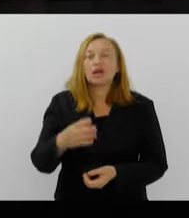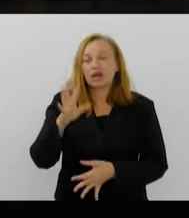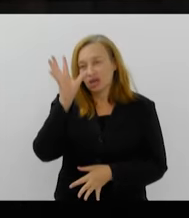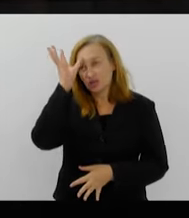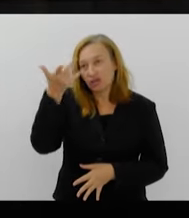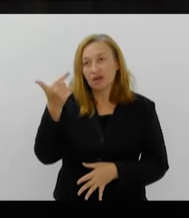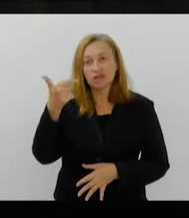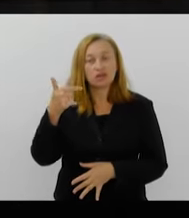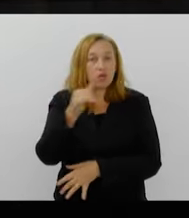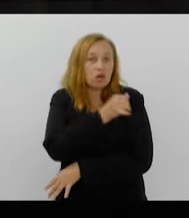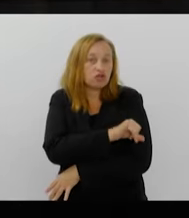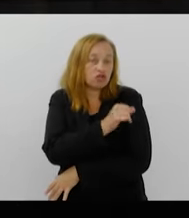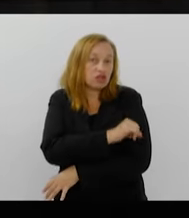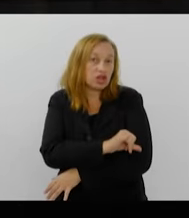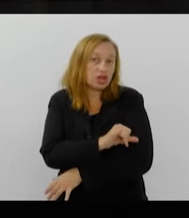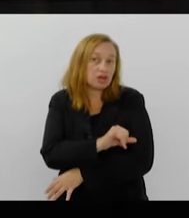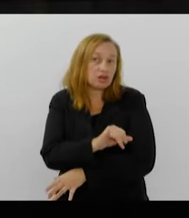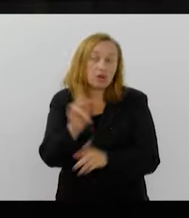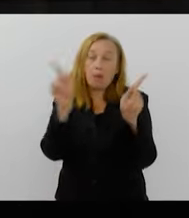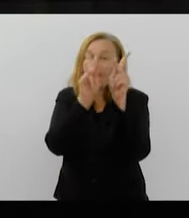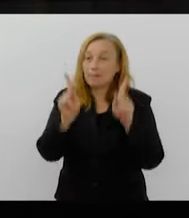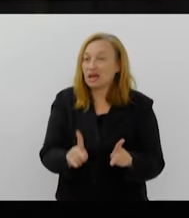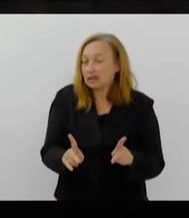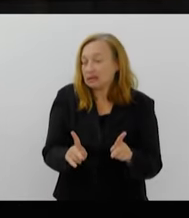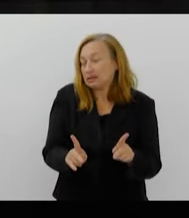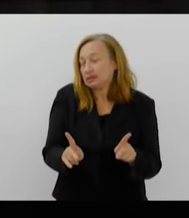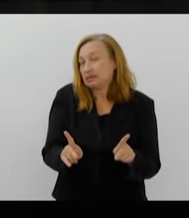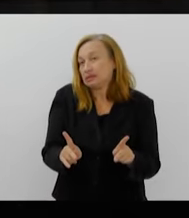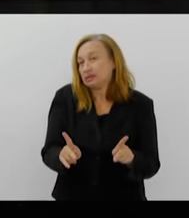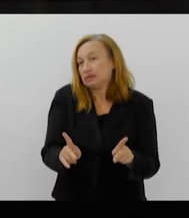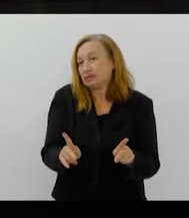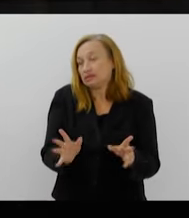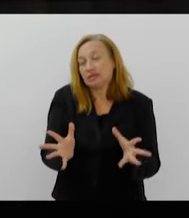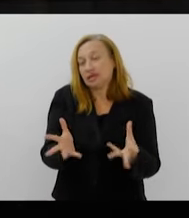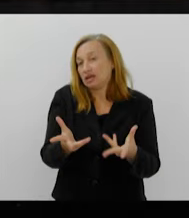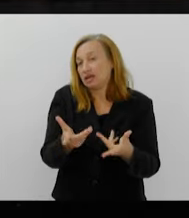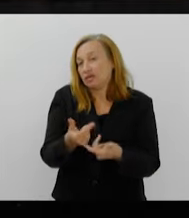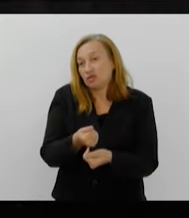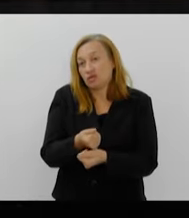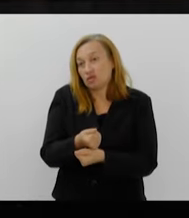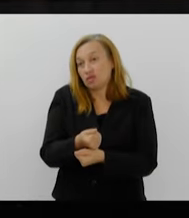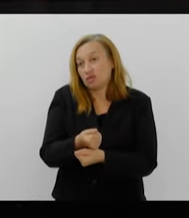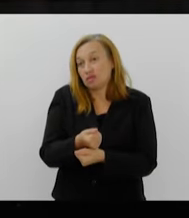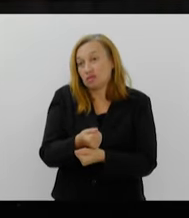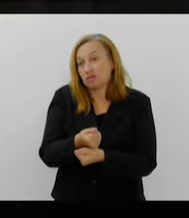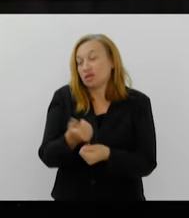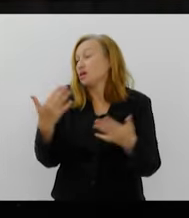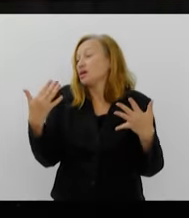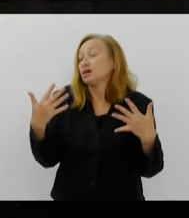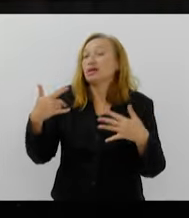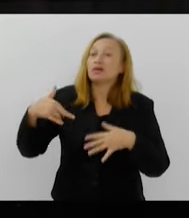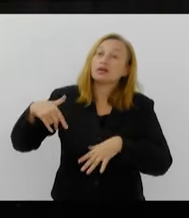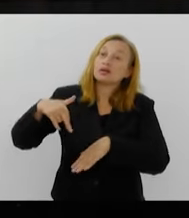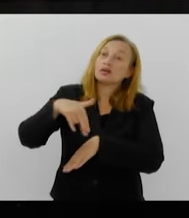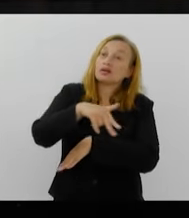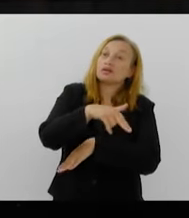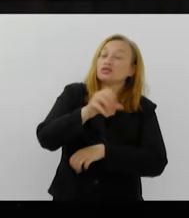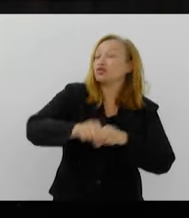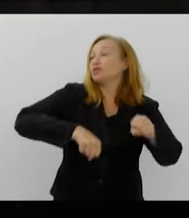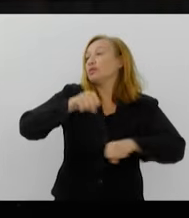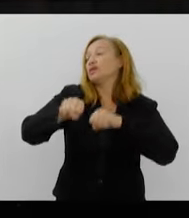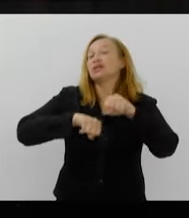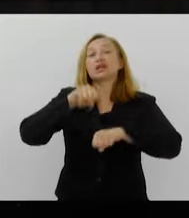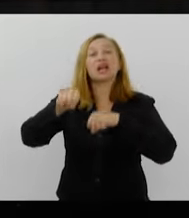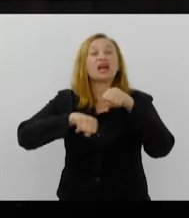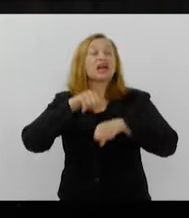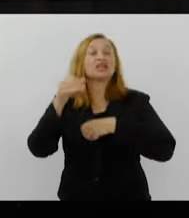paraíso, deputada Marina do MST, ia ser um paraíso terrestre. Íamos estar andando com os nossos filhos, de bicicleta, qualquer